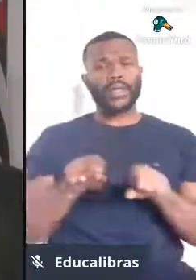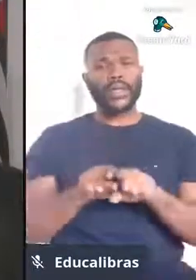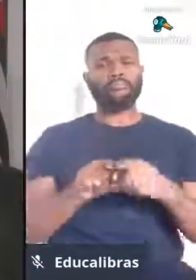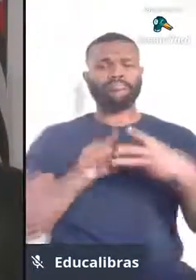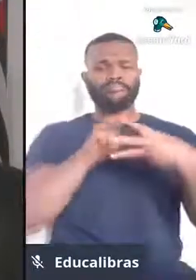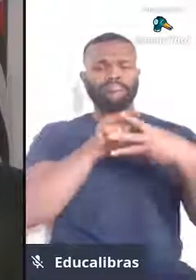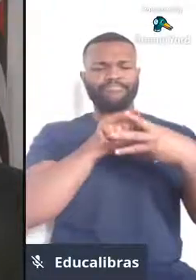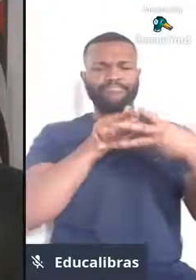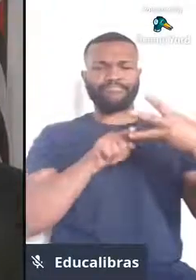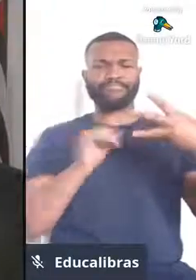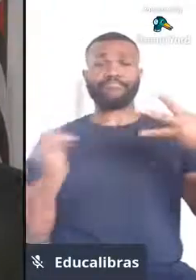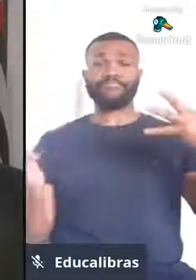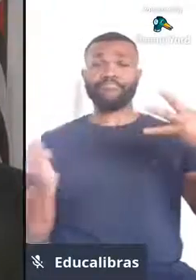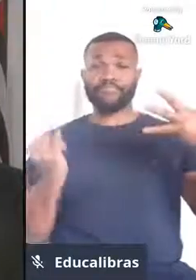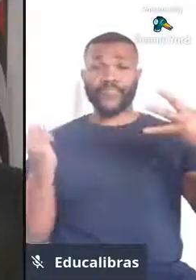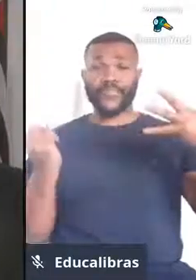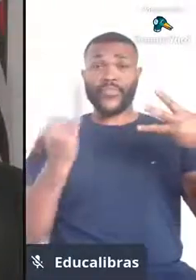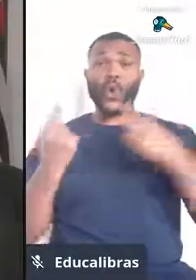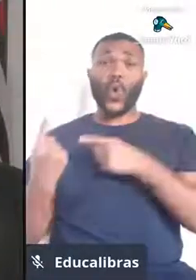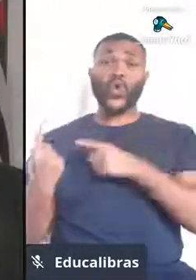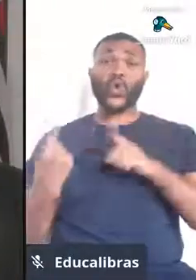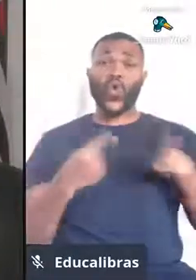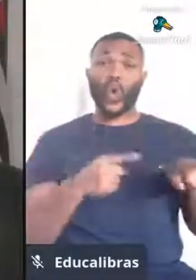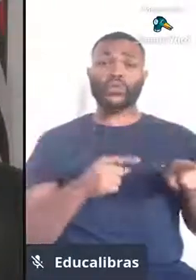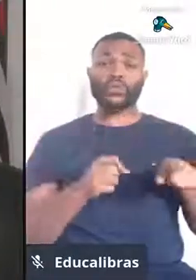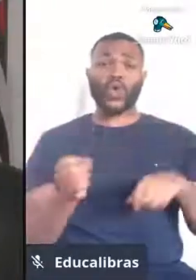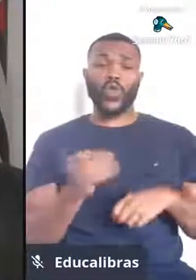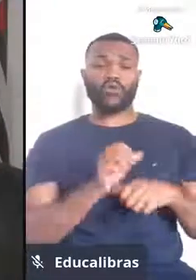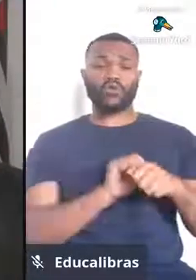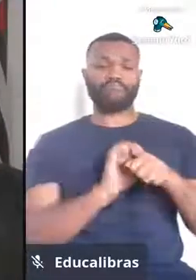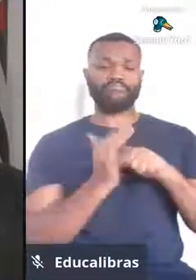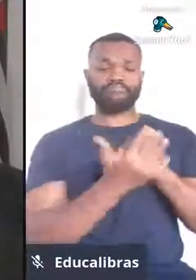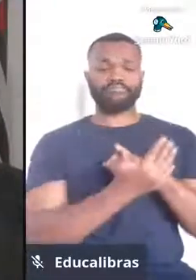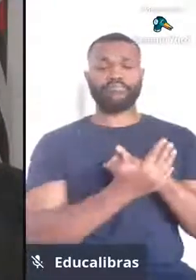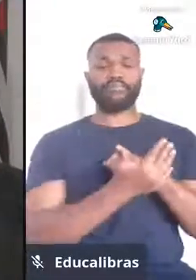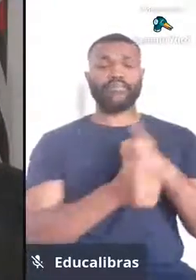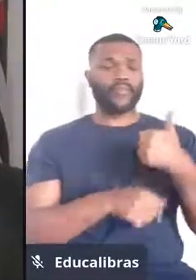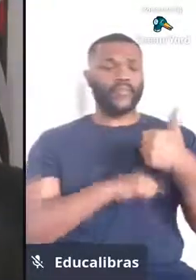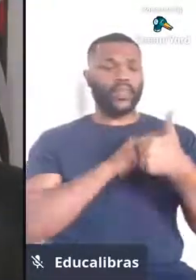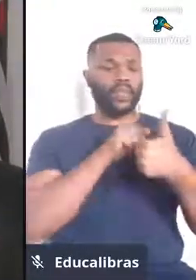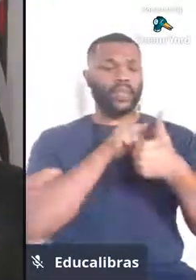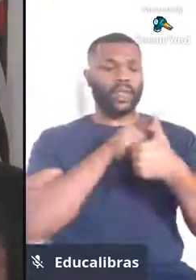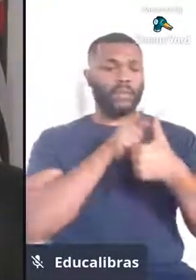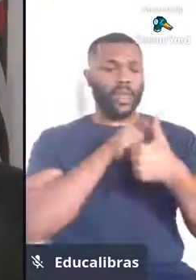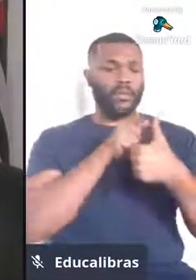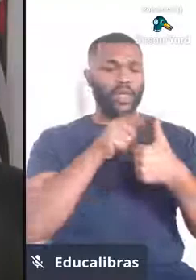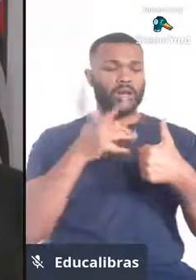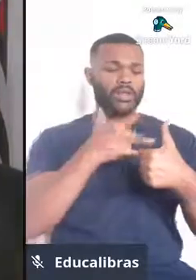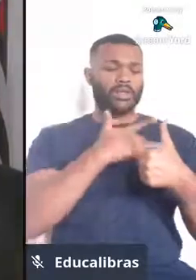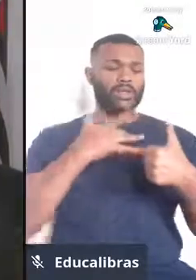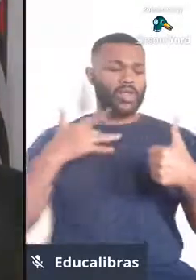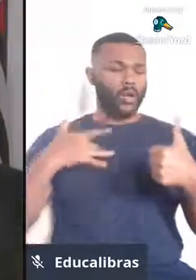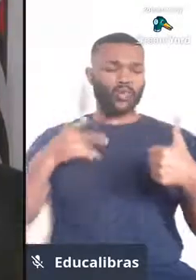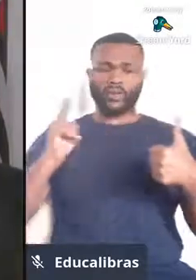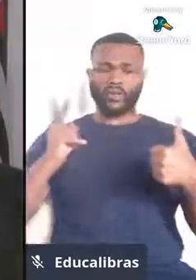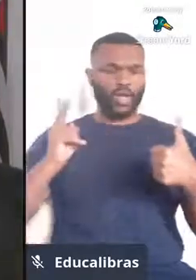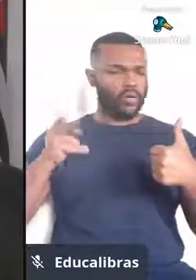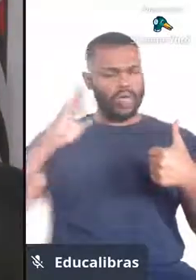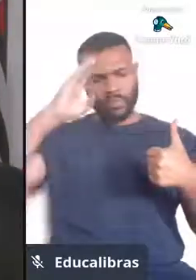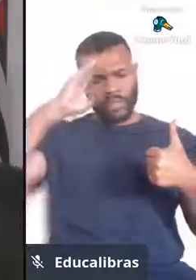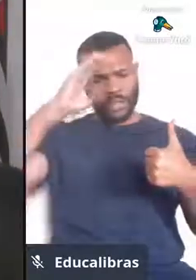aí no combate ao novo coronavírus. A gente tem, na primeira frente, a saúde, sempre a saúde, a